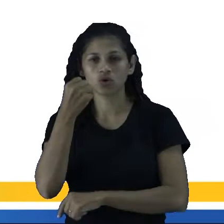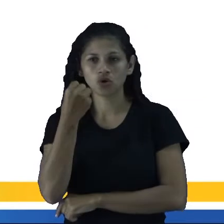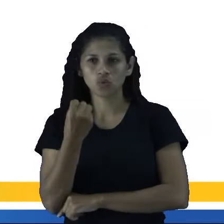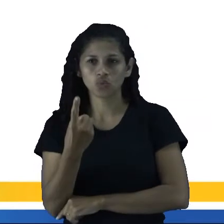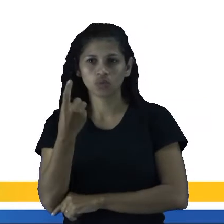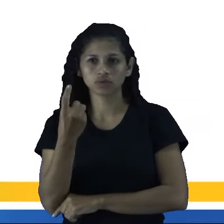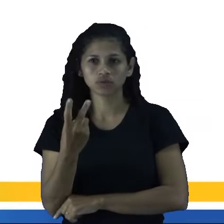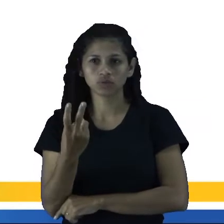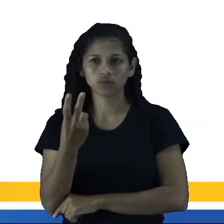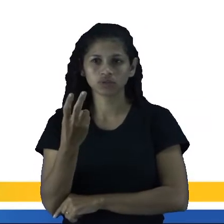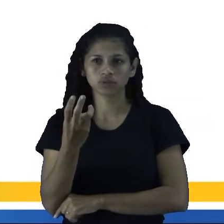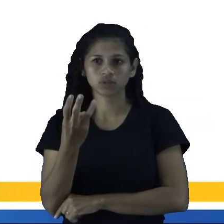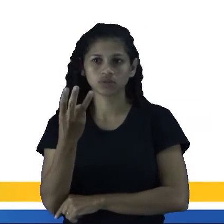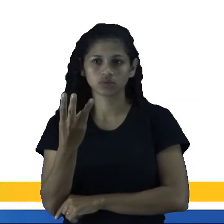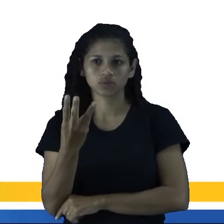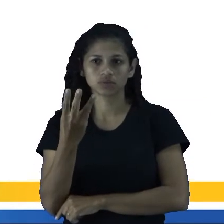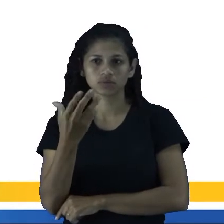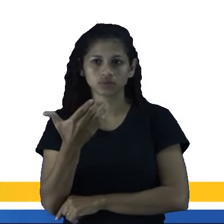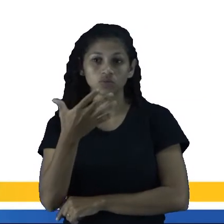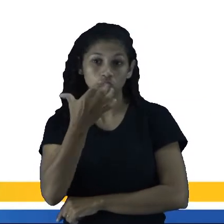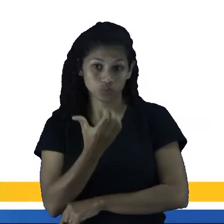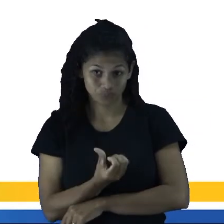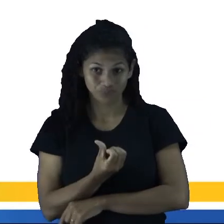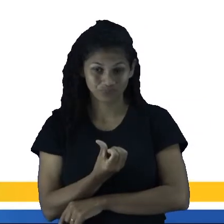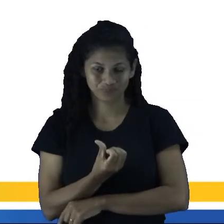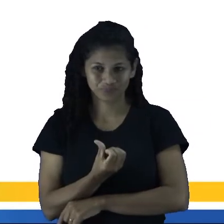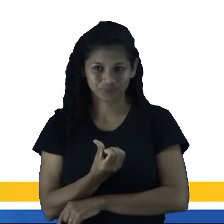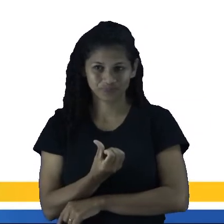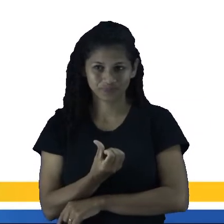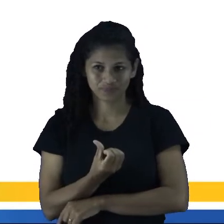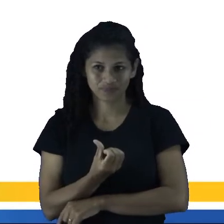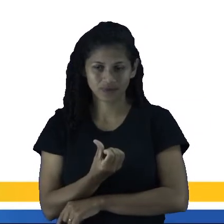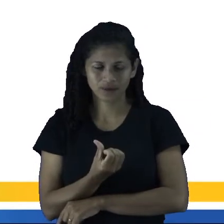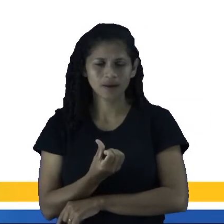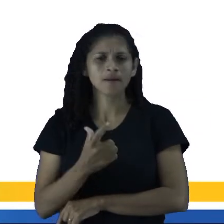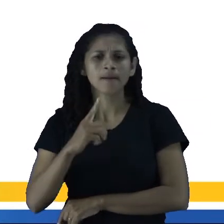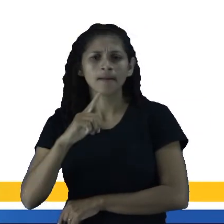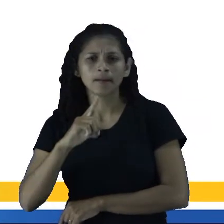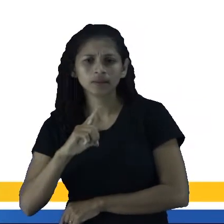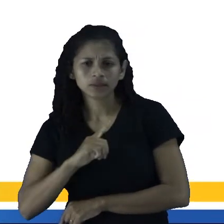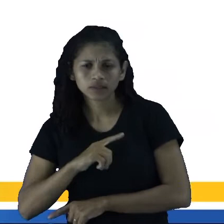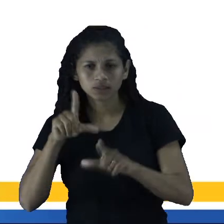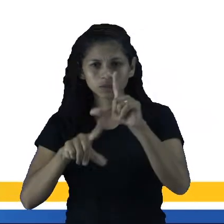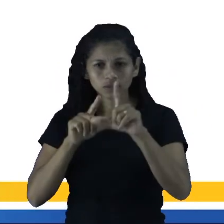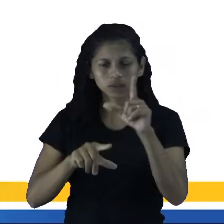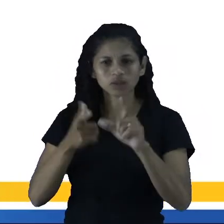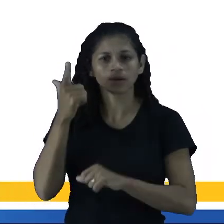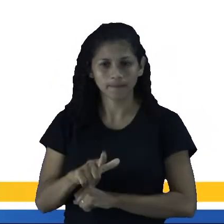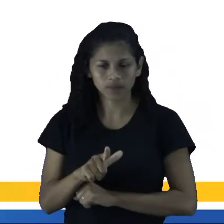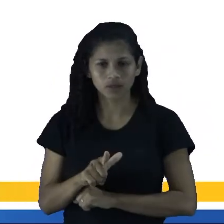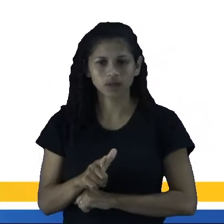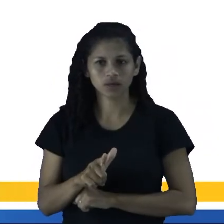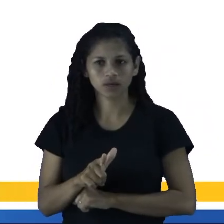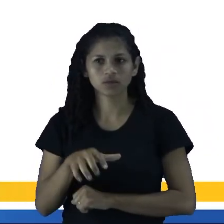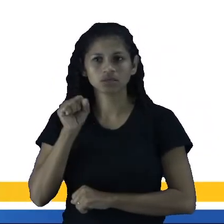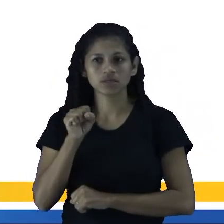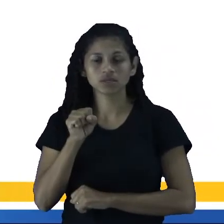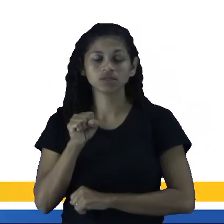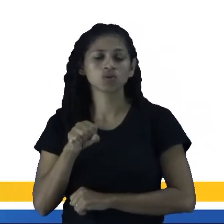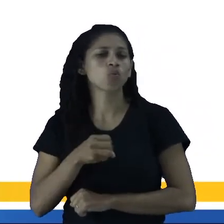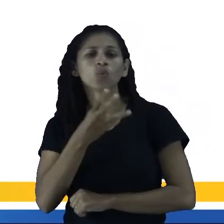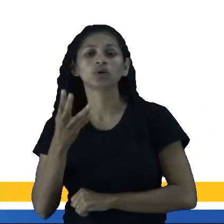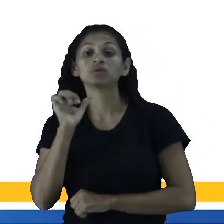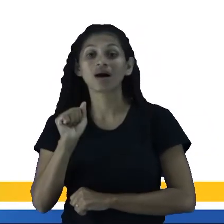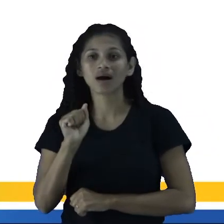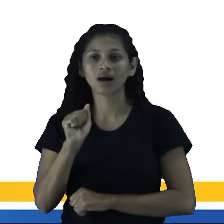2, 3, 4, 5, 6. Tem letras que se repetem? Quantos As? 3